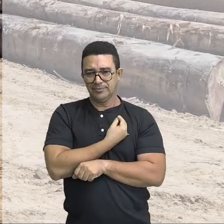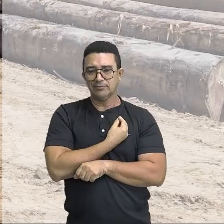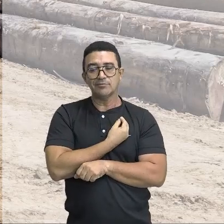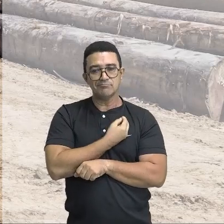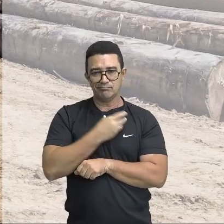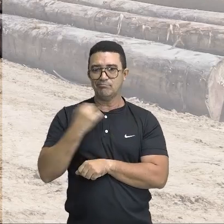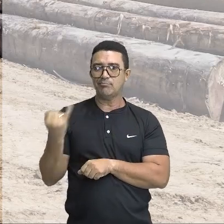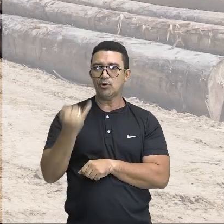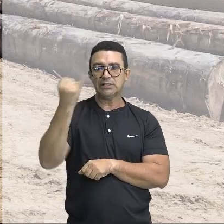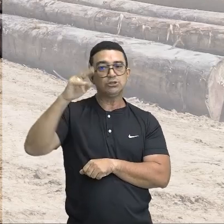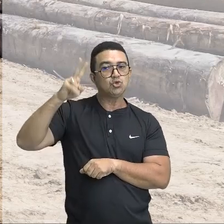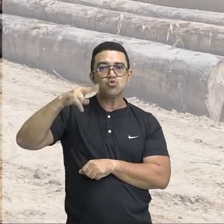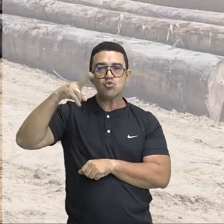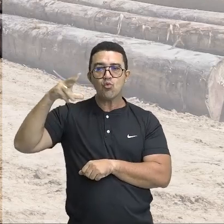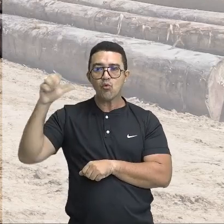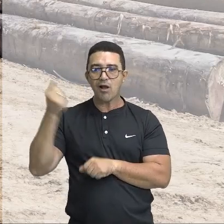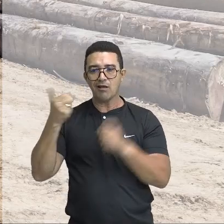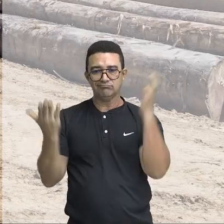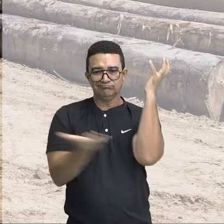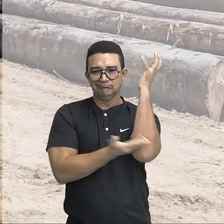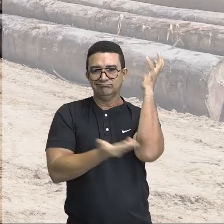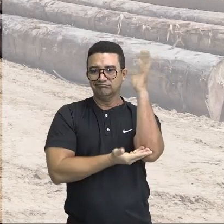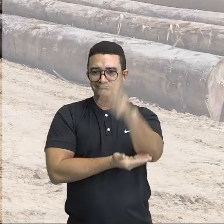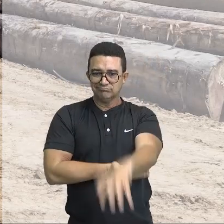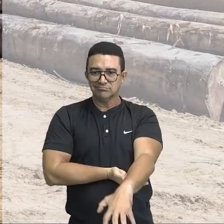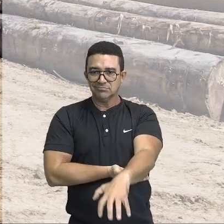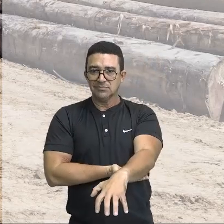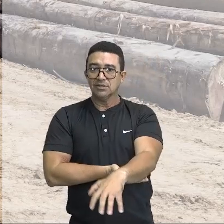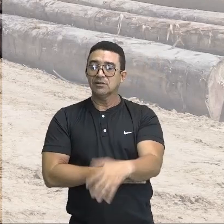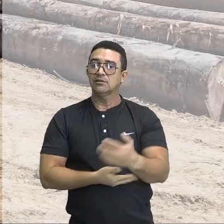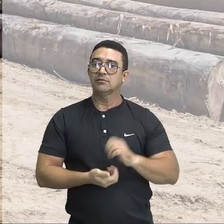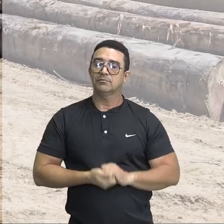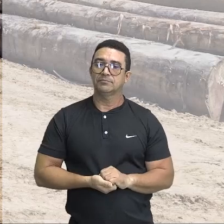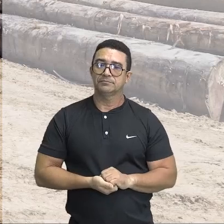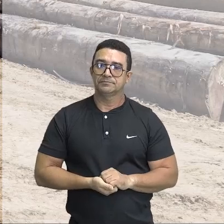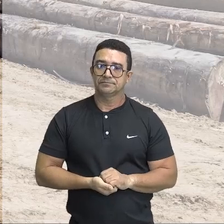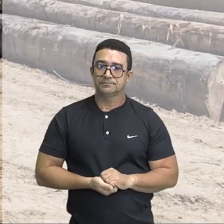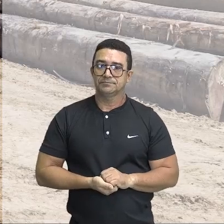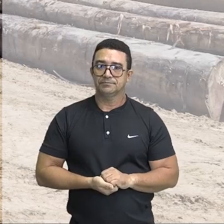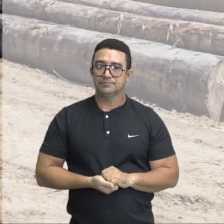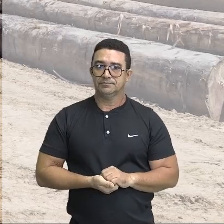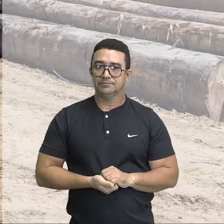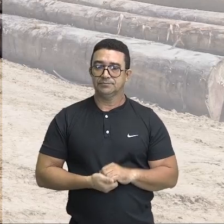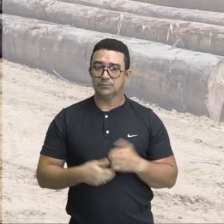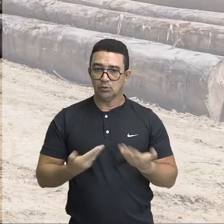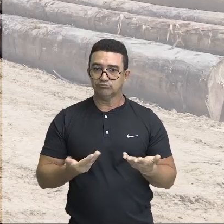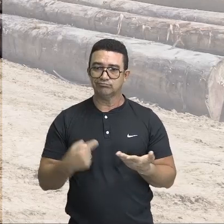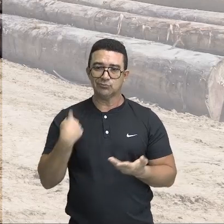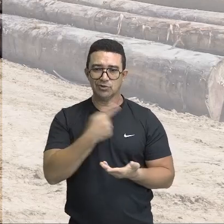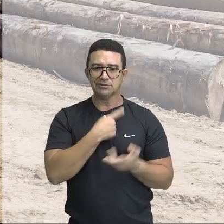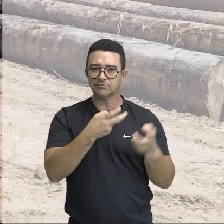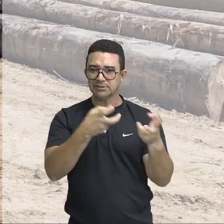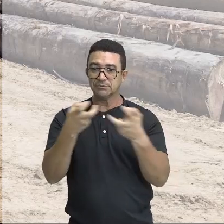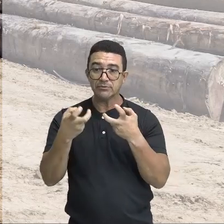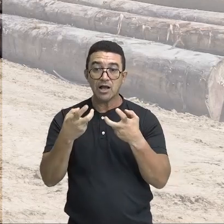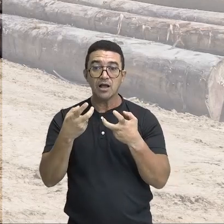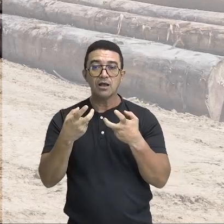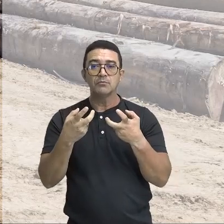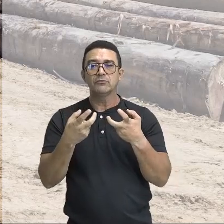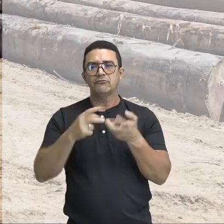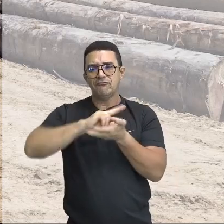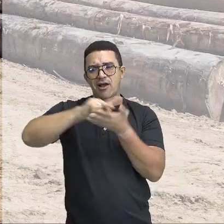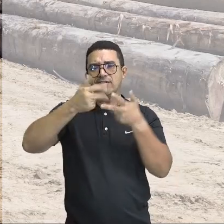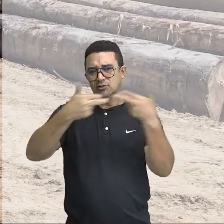pé, porque a floresta, ela acaba ajudando em várias situações. E é aí que a gente vai ver uma animação agora, para